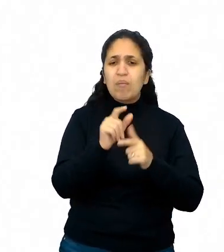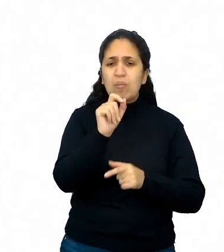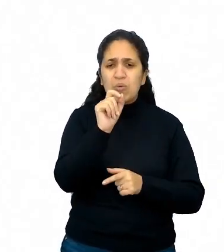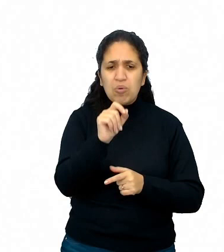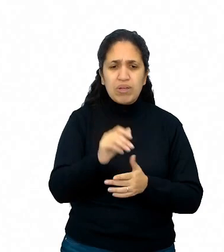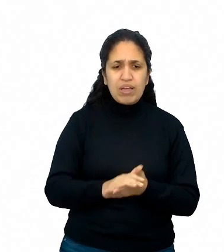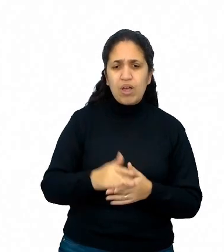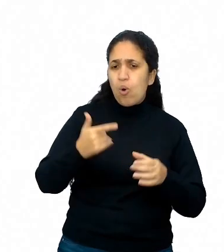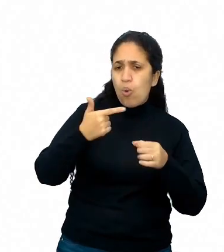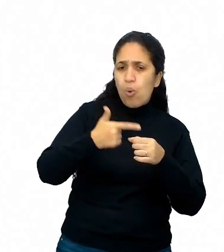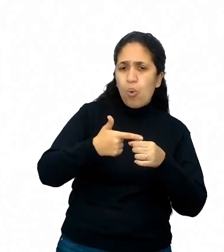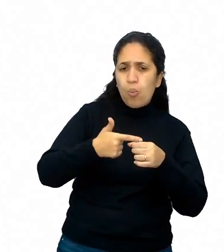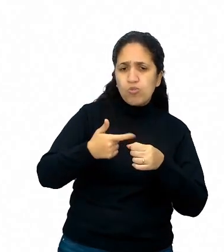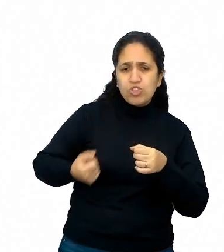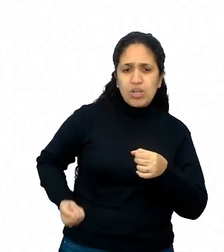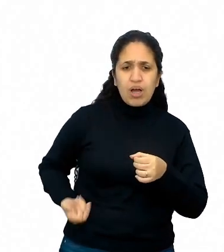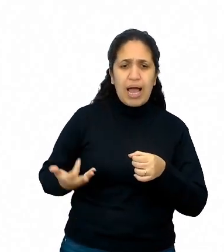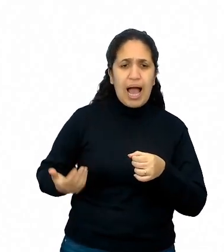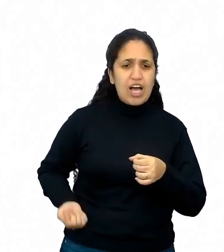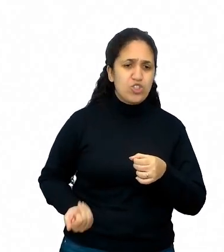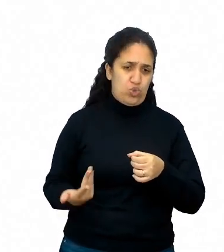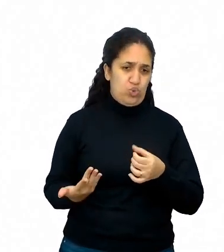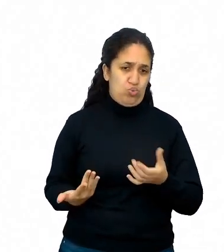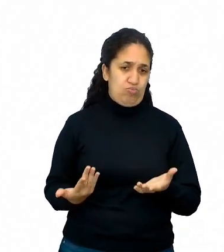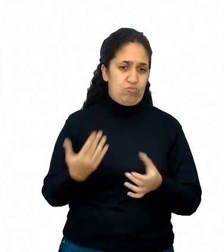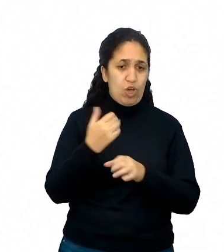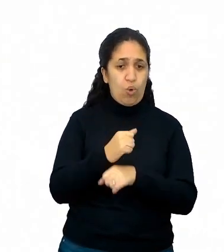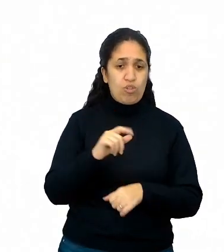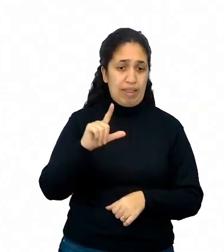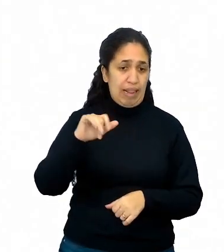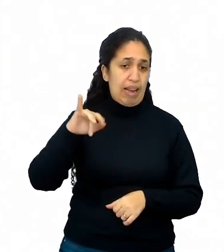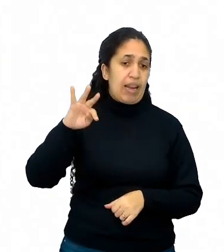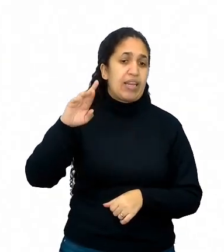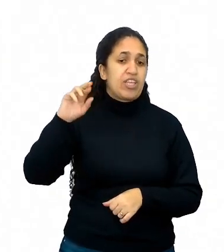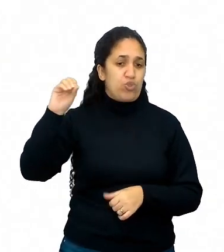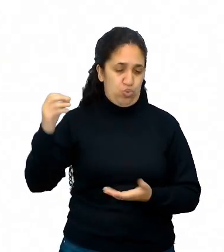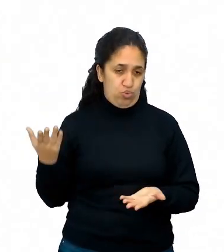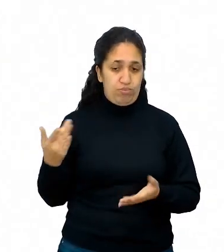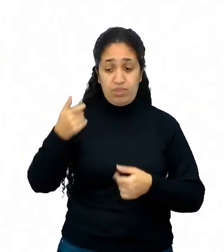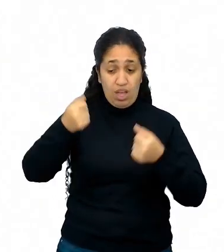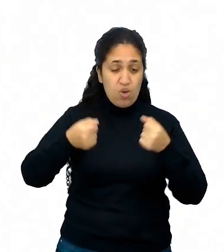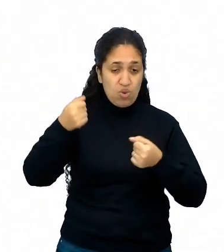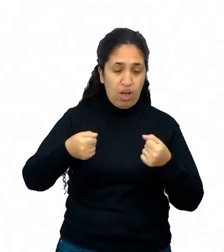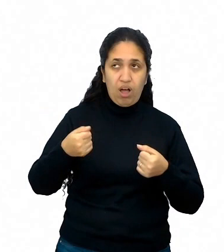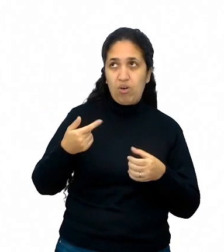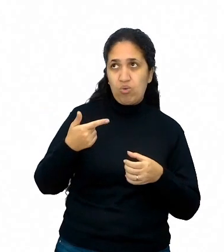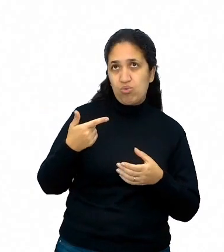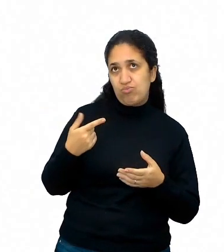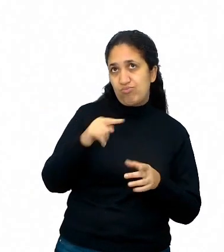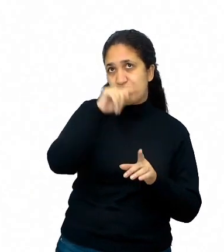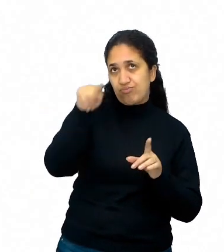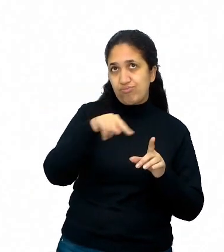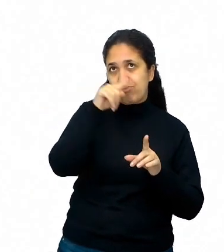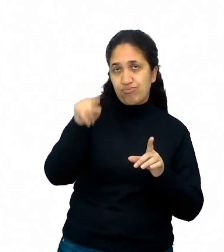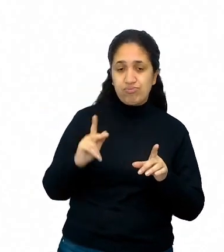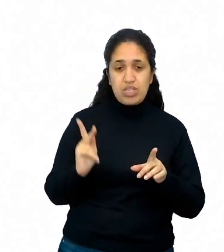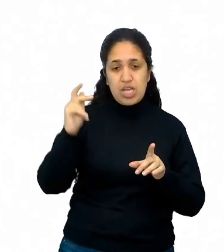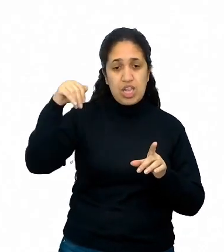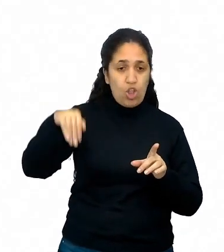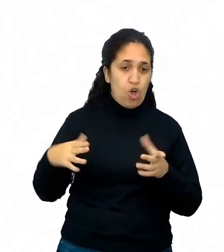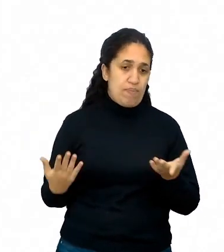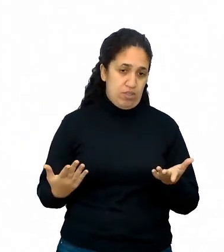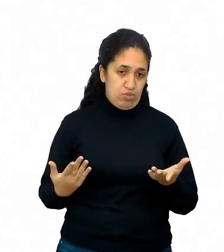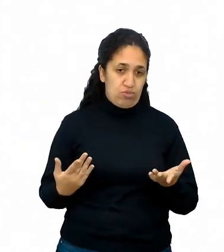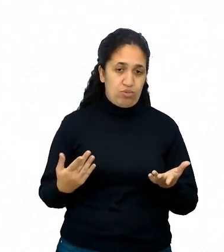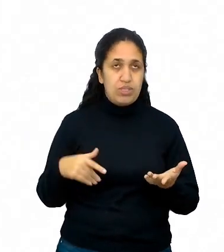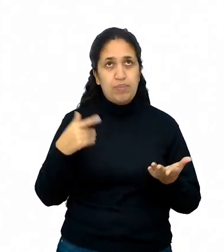de combustível em litros. Então, meu carro andou tantos quilômetros com litro, depois